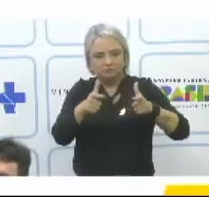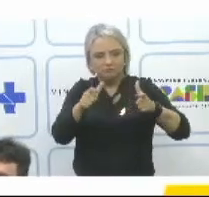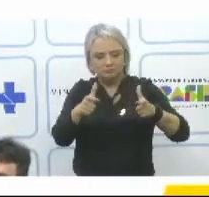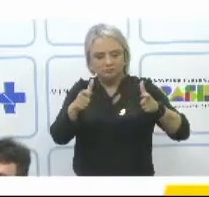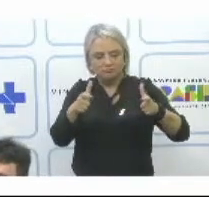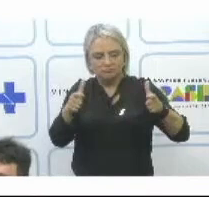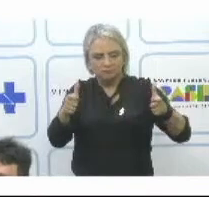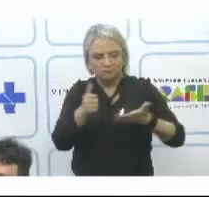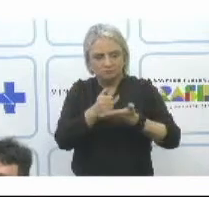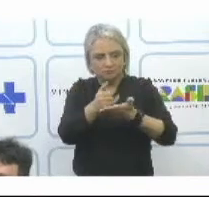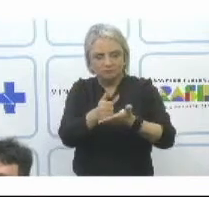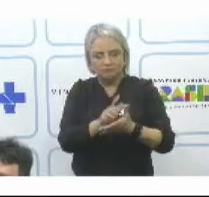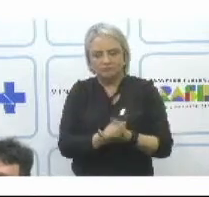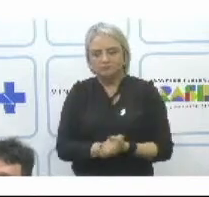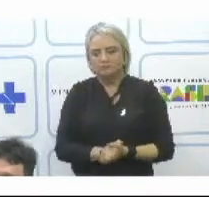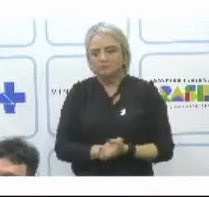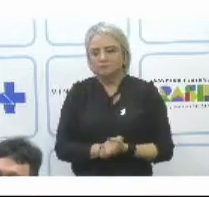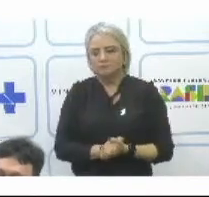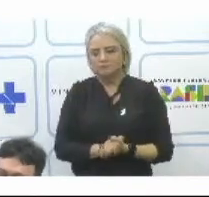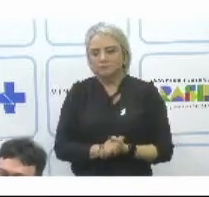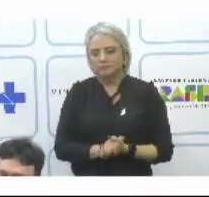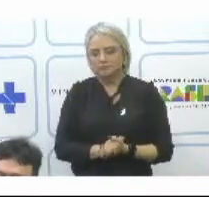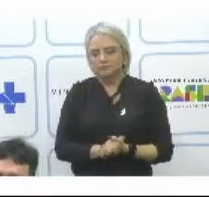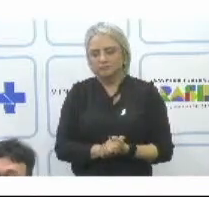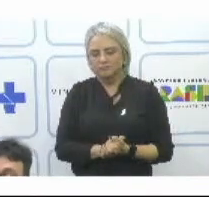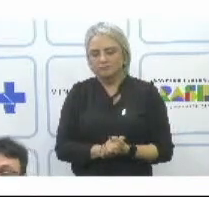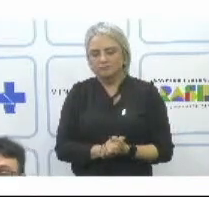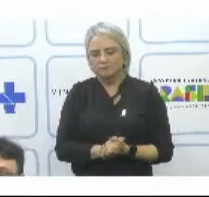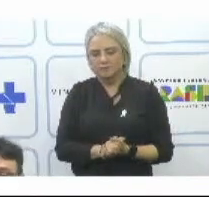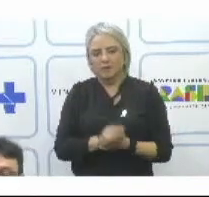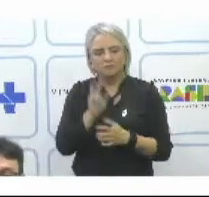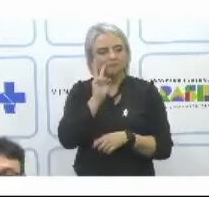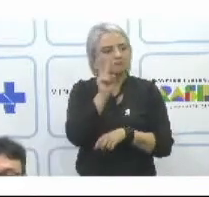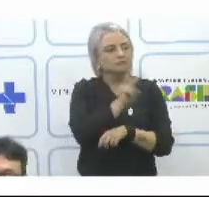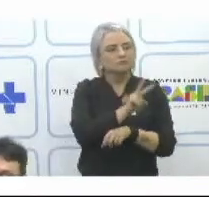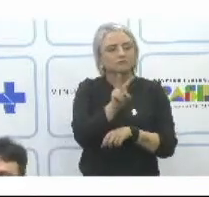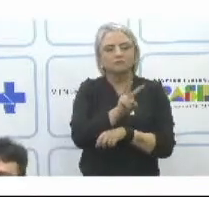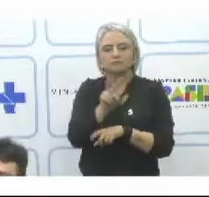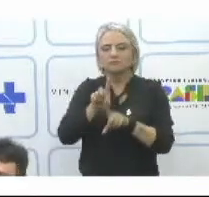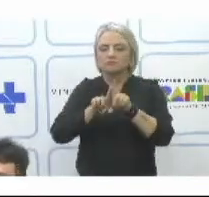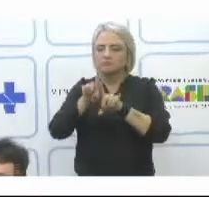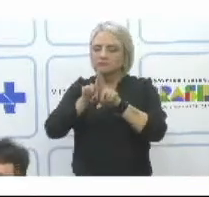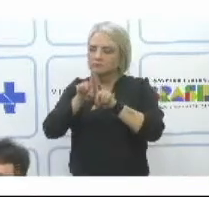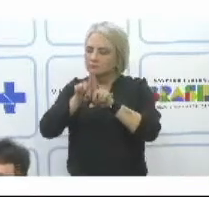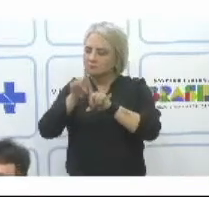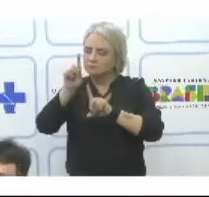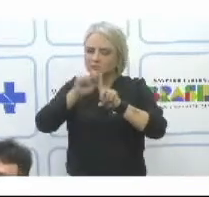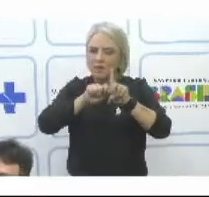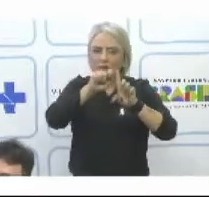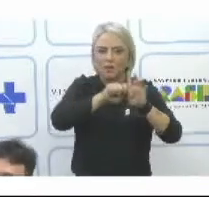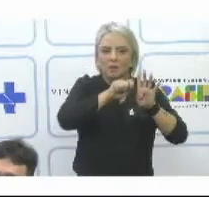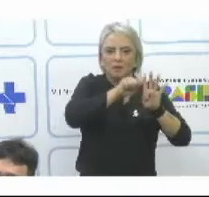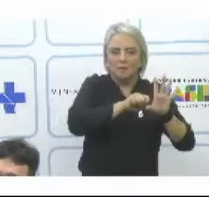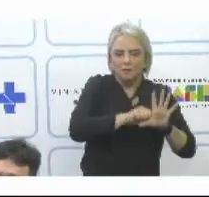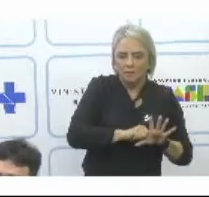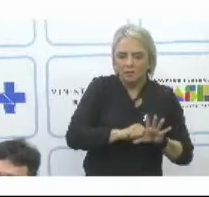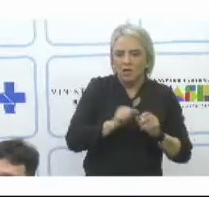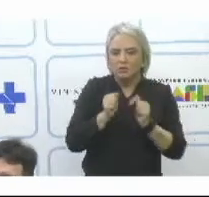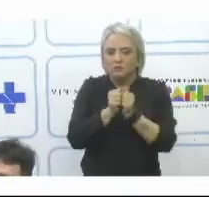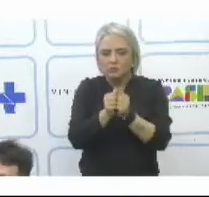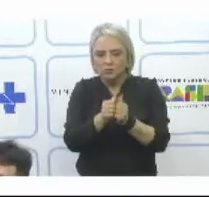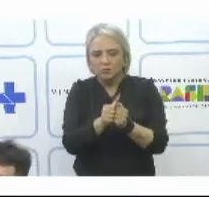oferta, e estamos, né, monitorando esse indicador mês a mês, né,